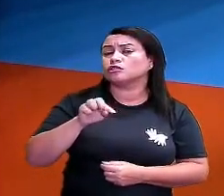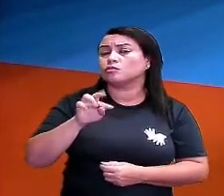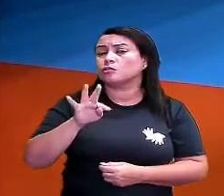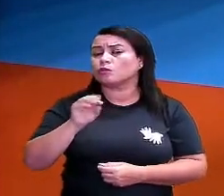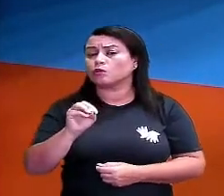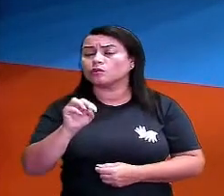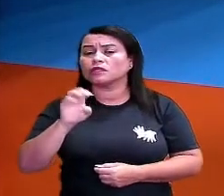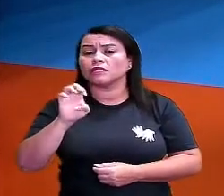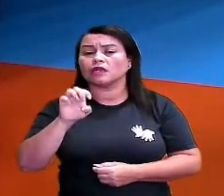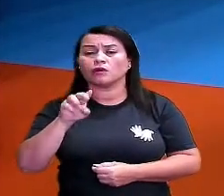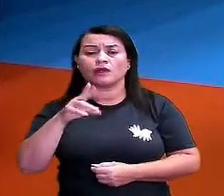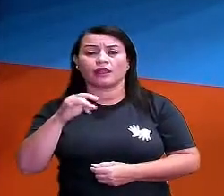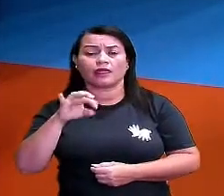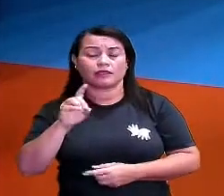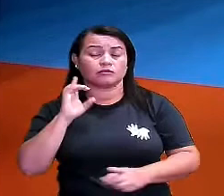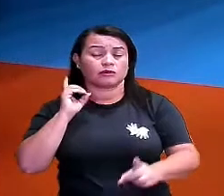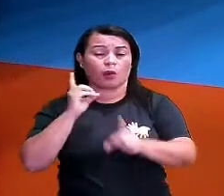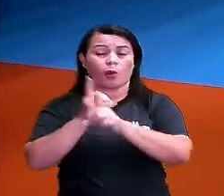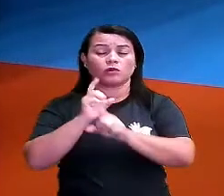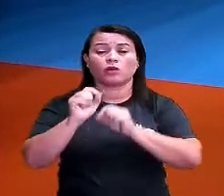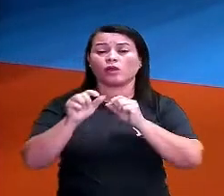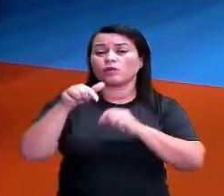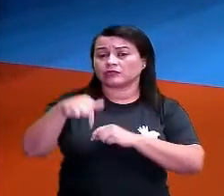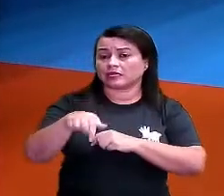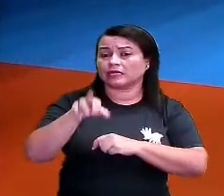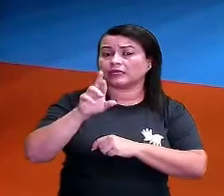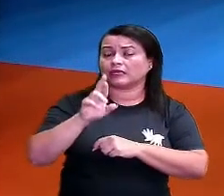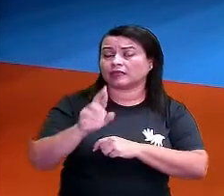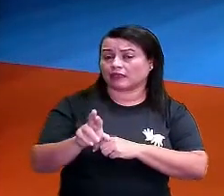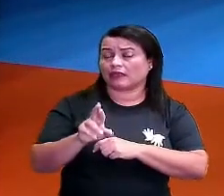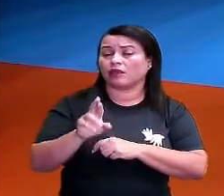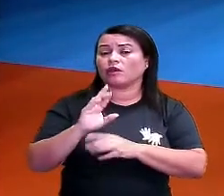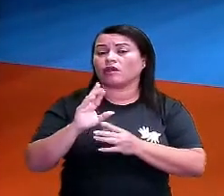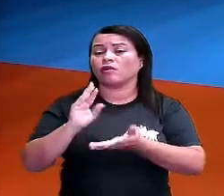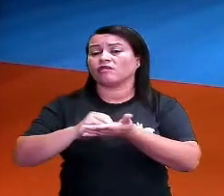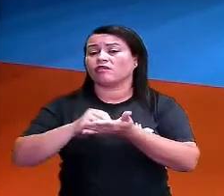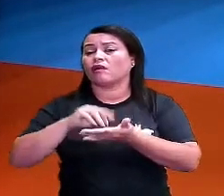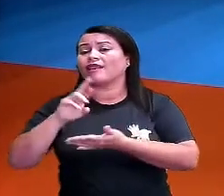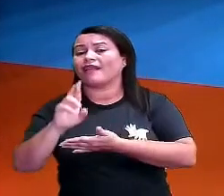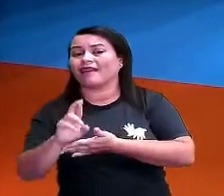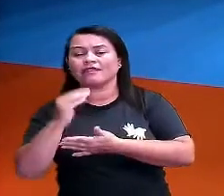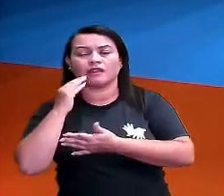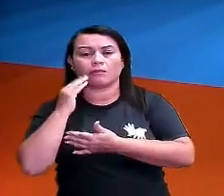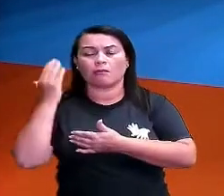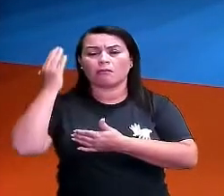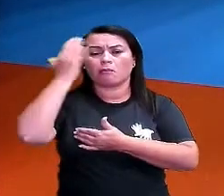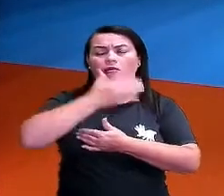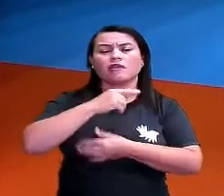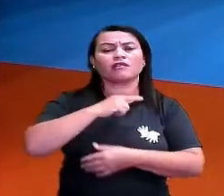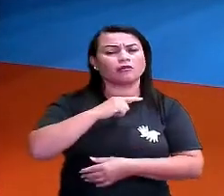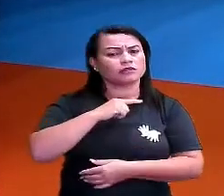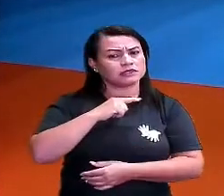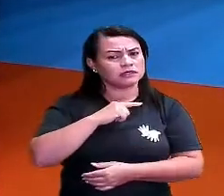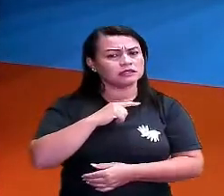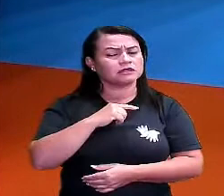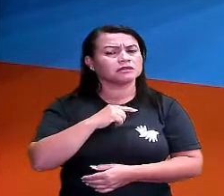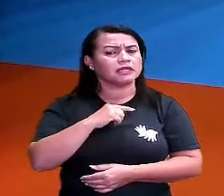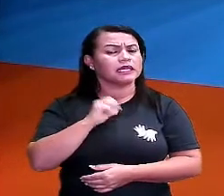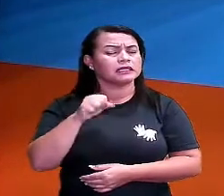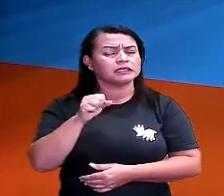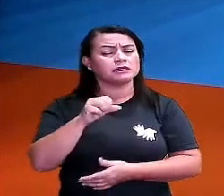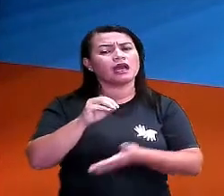um quociente Q e um resto R. Tá? Isso é para comprovar que a gente vai ter resto